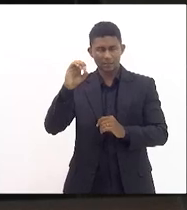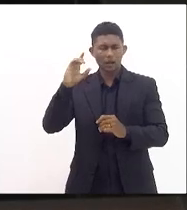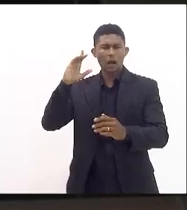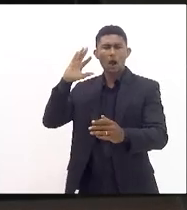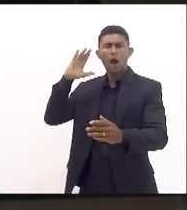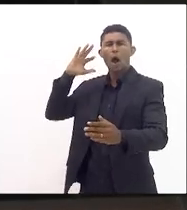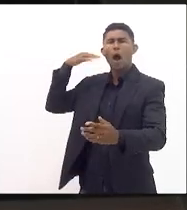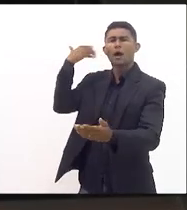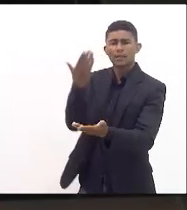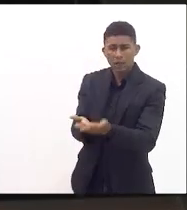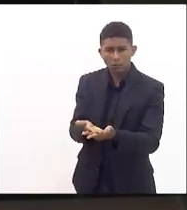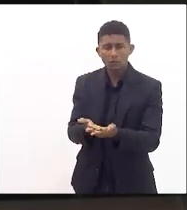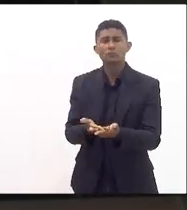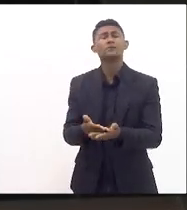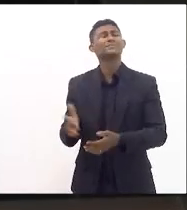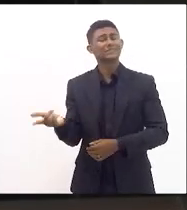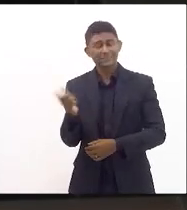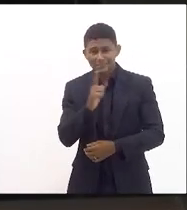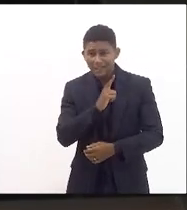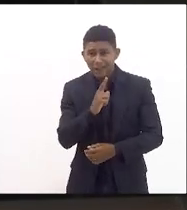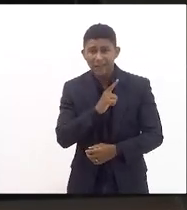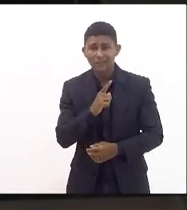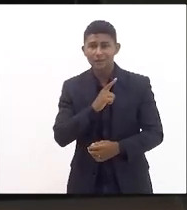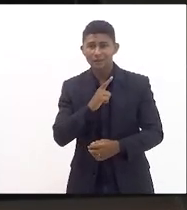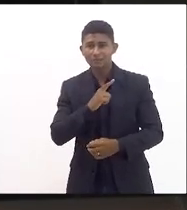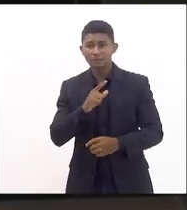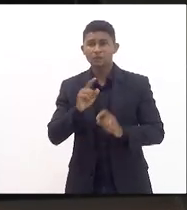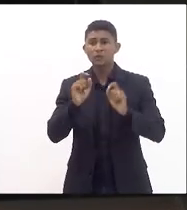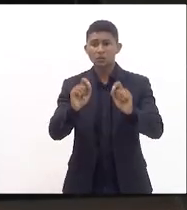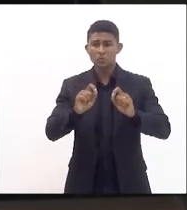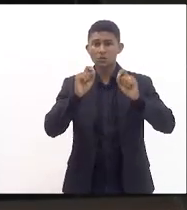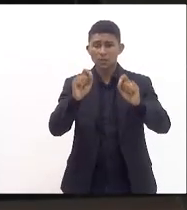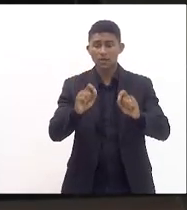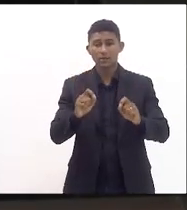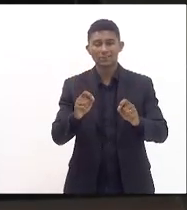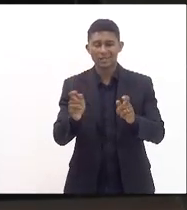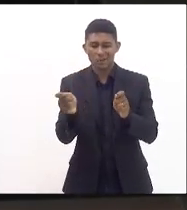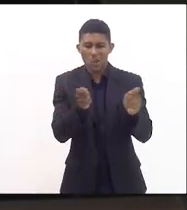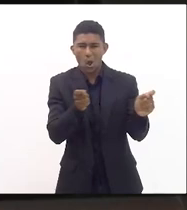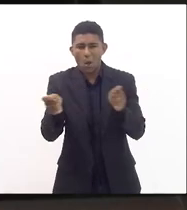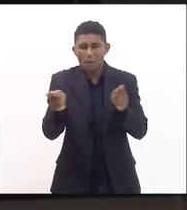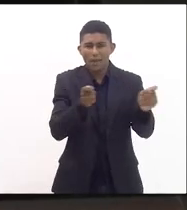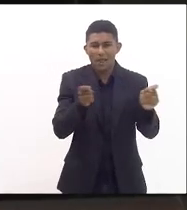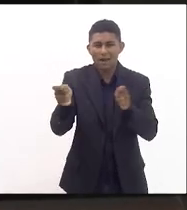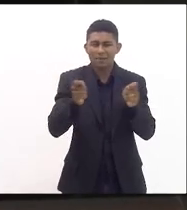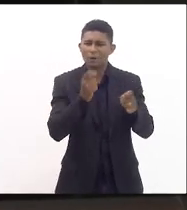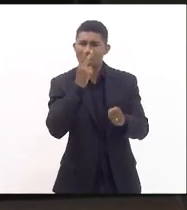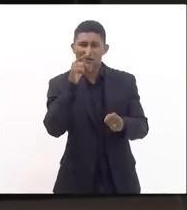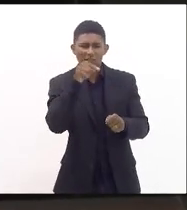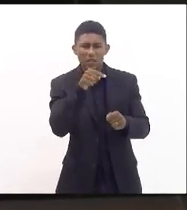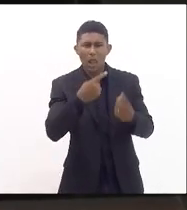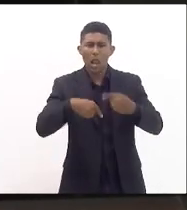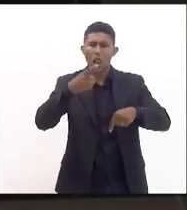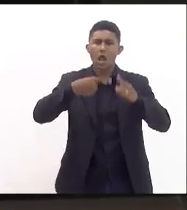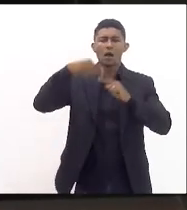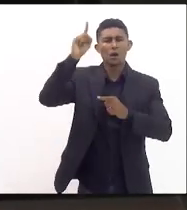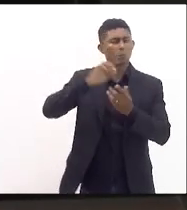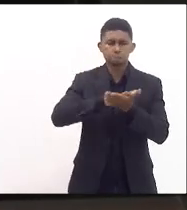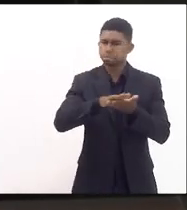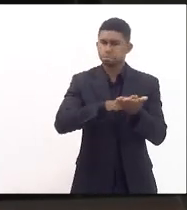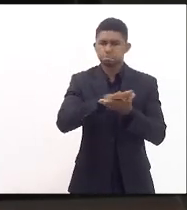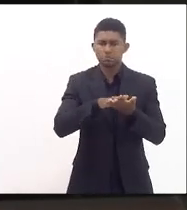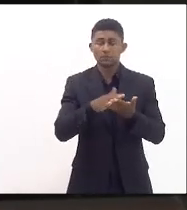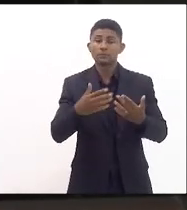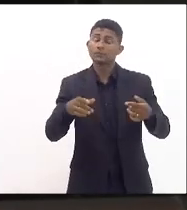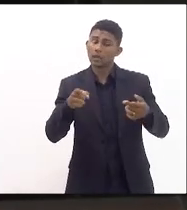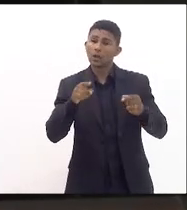nós vivenciamos um movimento de uma semi-estagnação econômica, em que a questão da habitação,